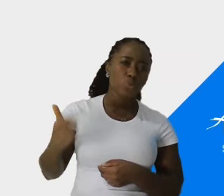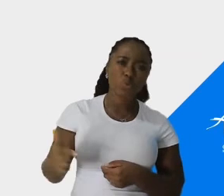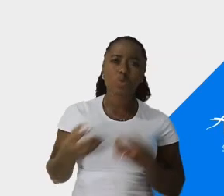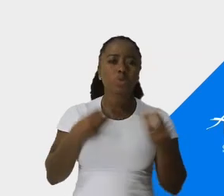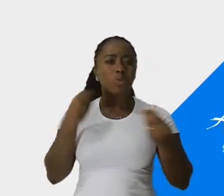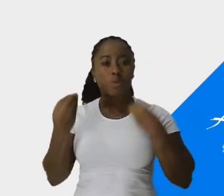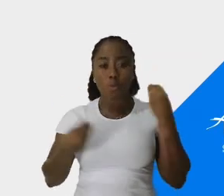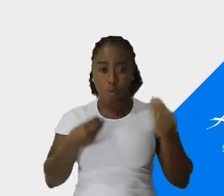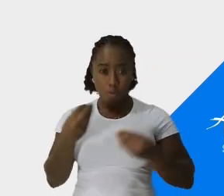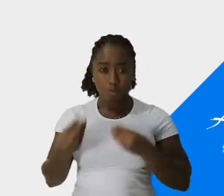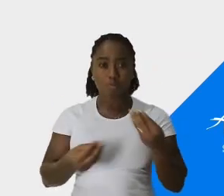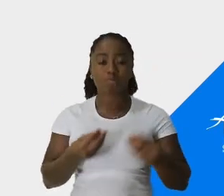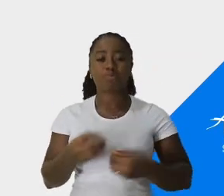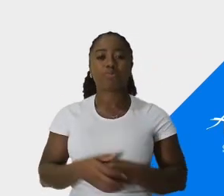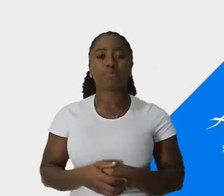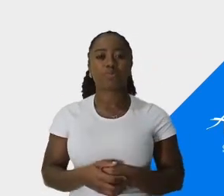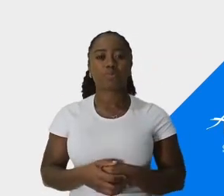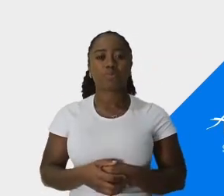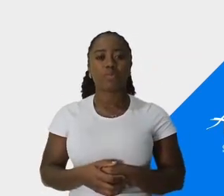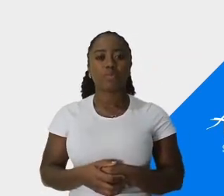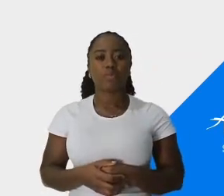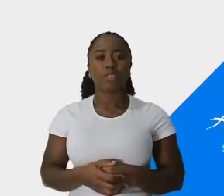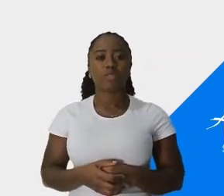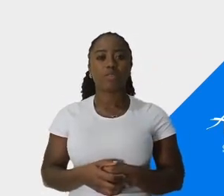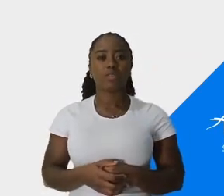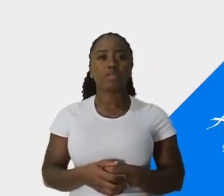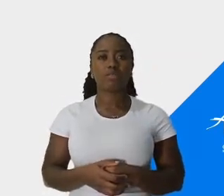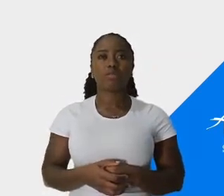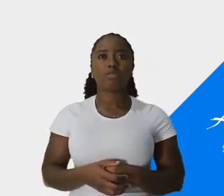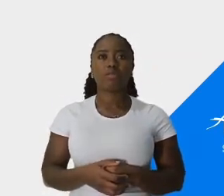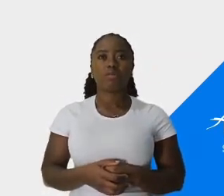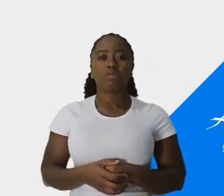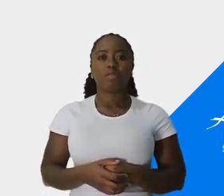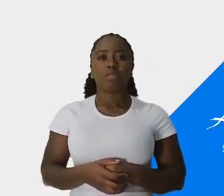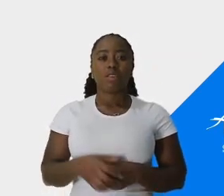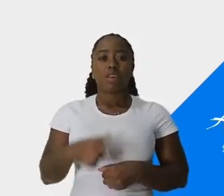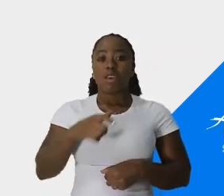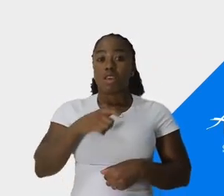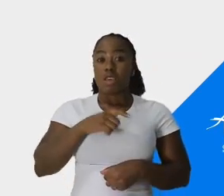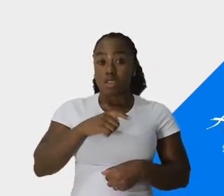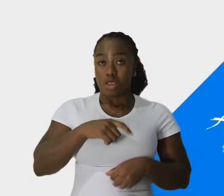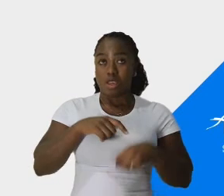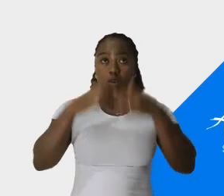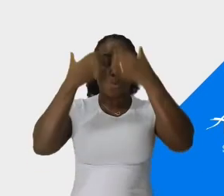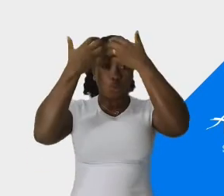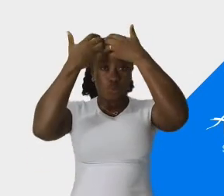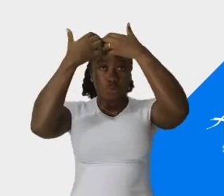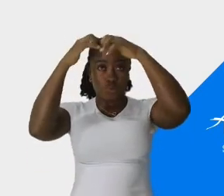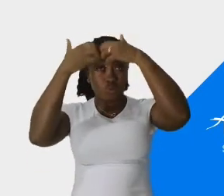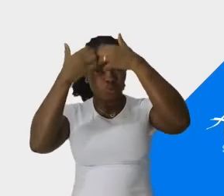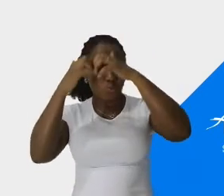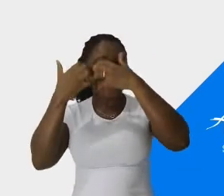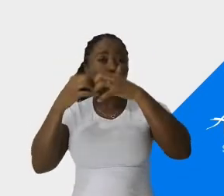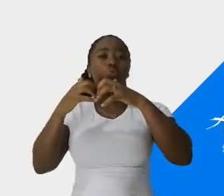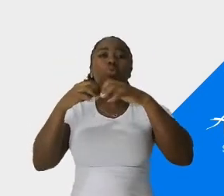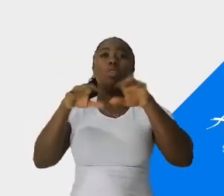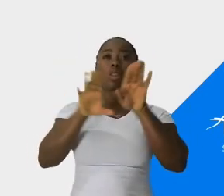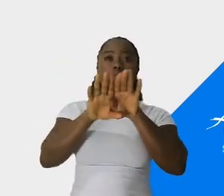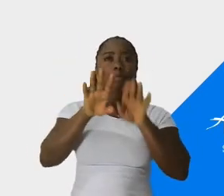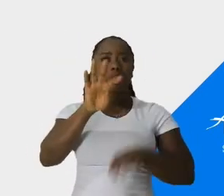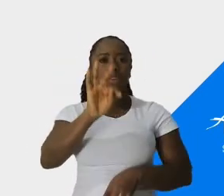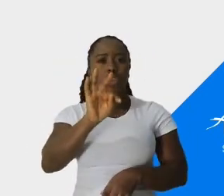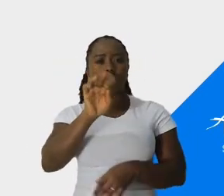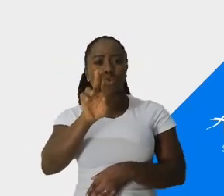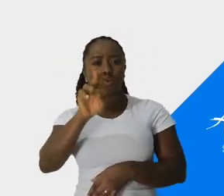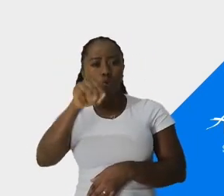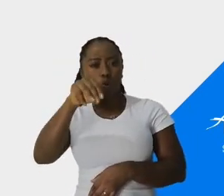Bem, os tumores cerebrais também precisam muitas vezes de uma avaliação neuropsicológica. Eles normalmente são causados